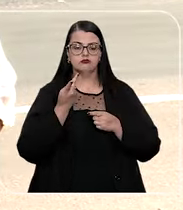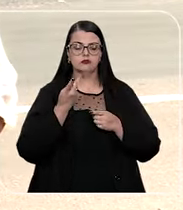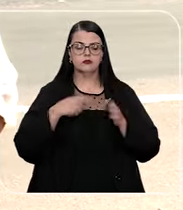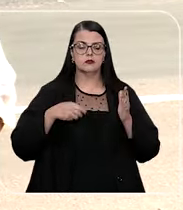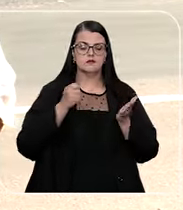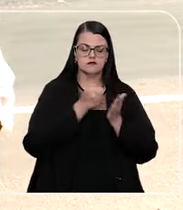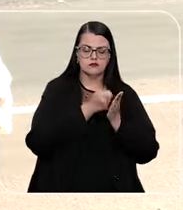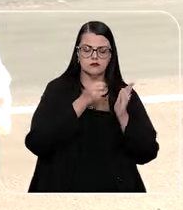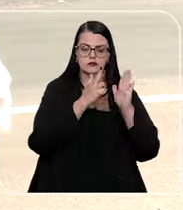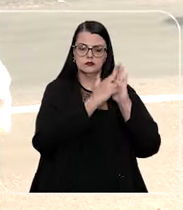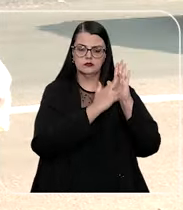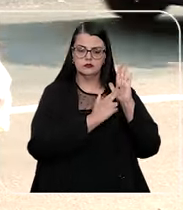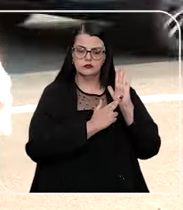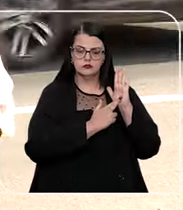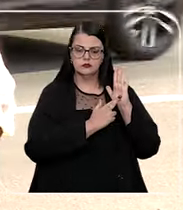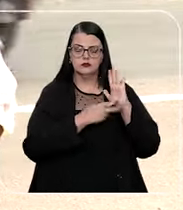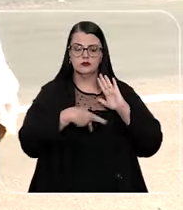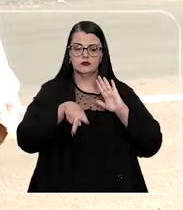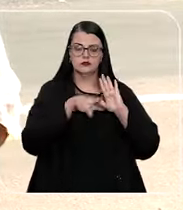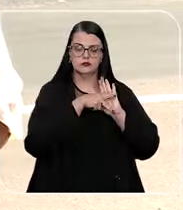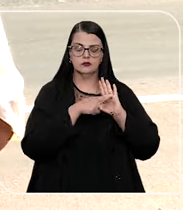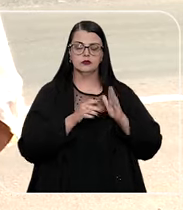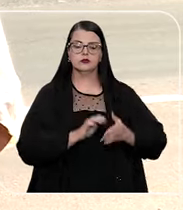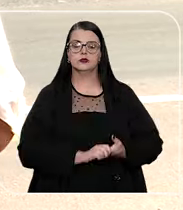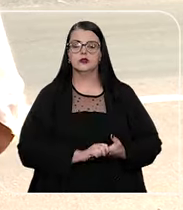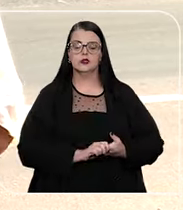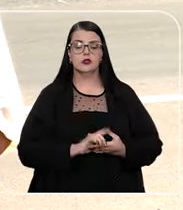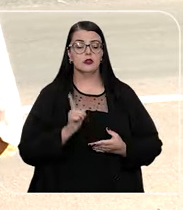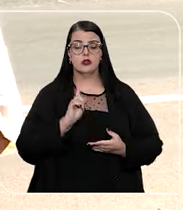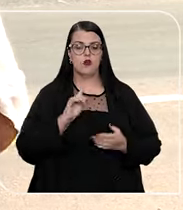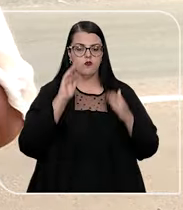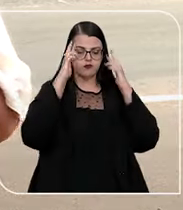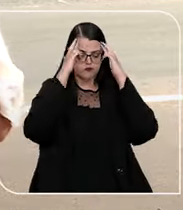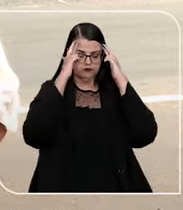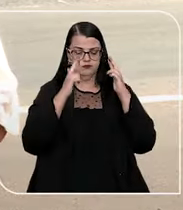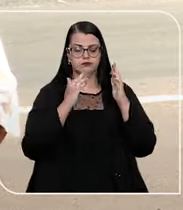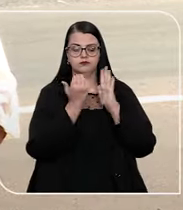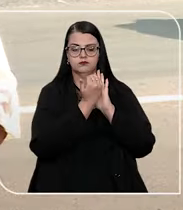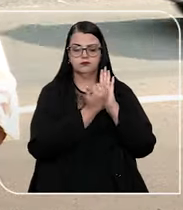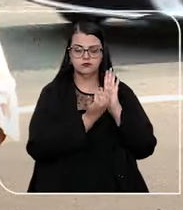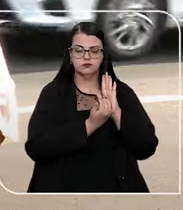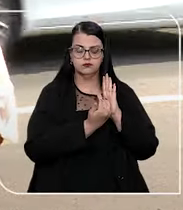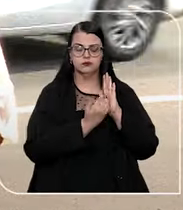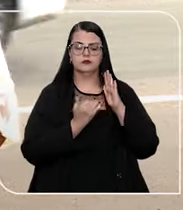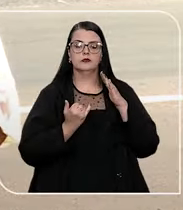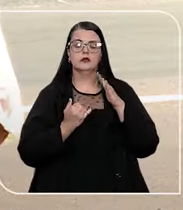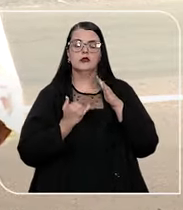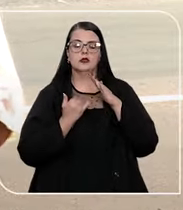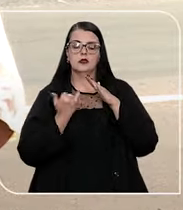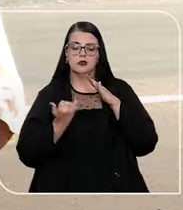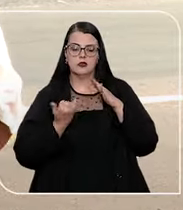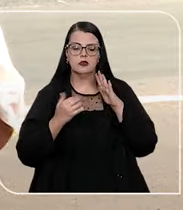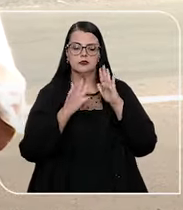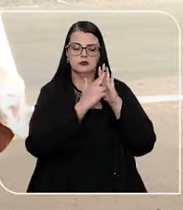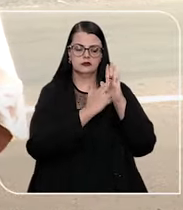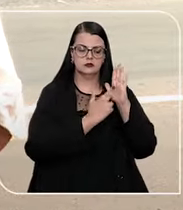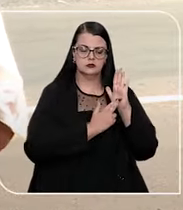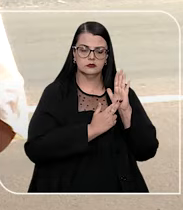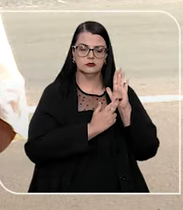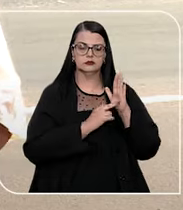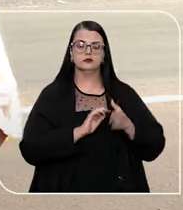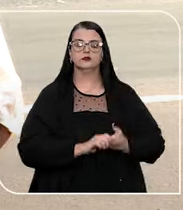impedir que fosse alvo de sanções da agência reguladora relacionadas ao descumprimento de uma resolução da autarquia que estabelece